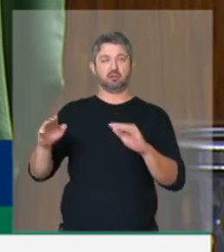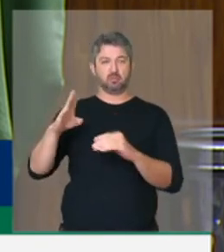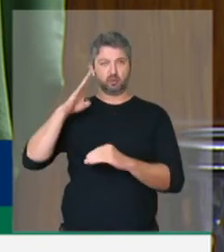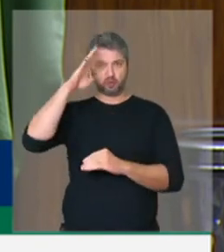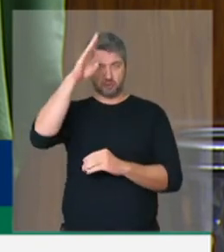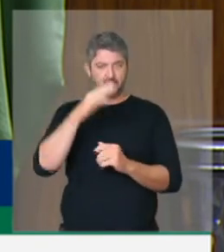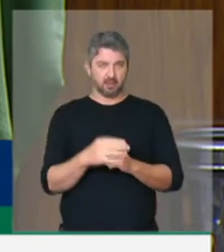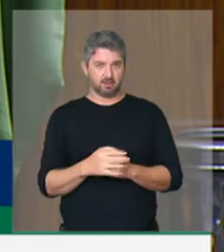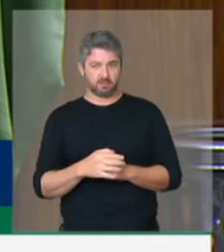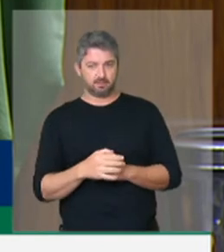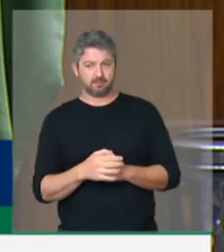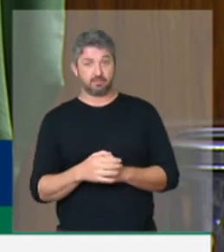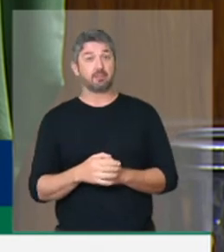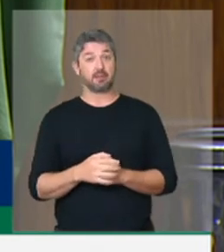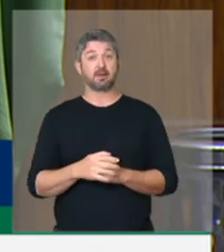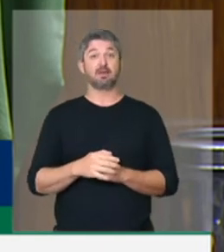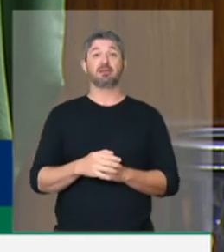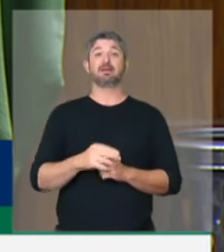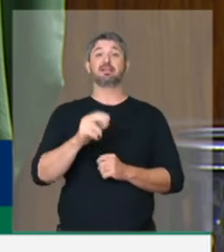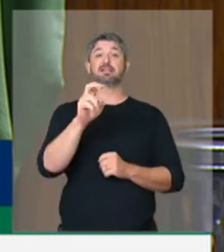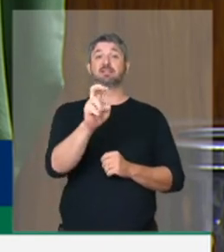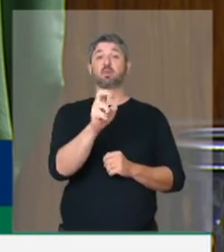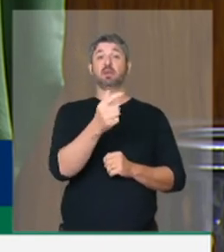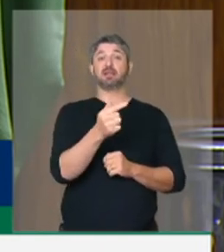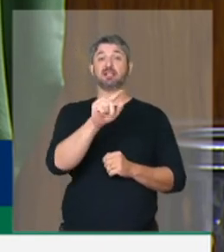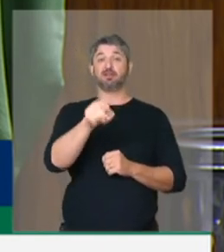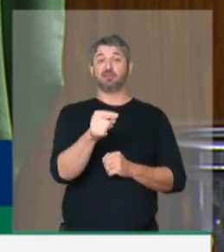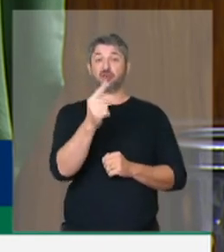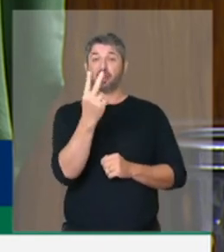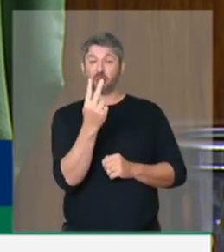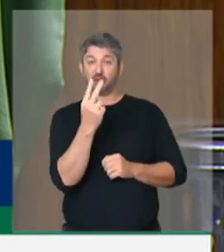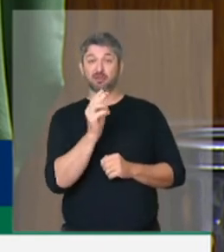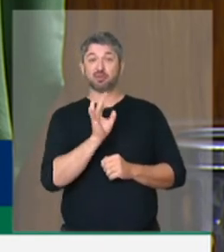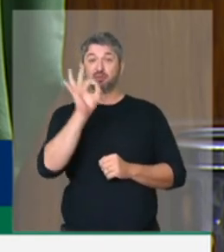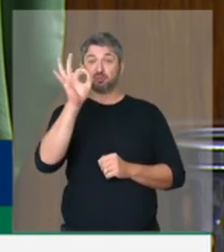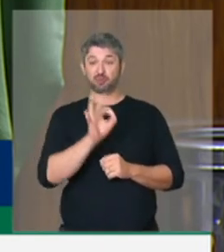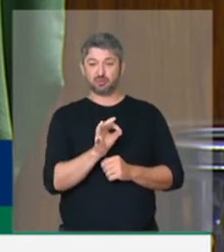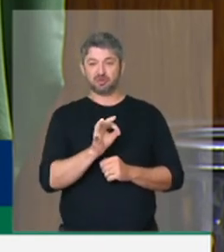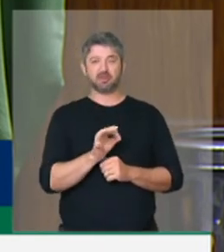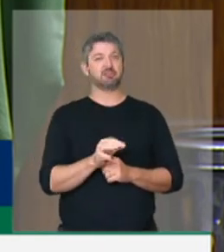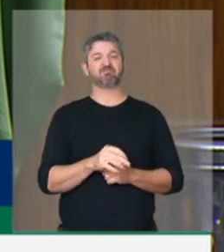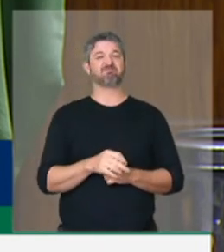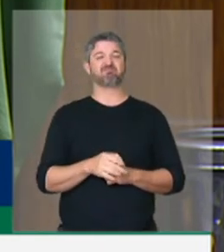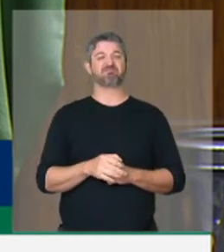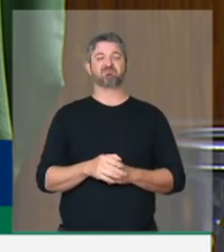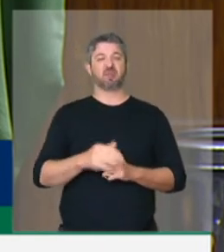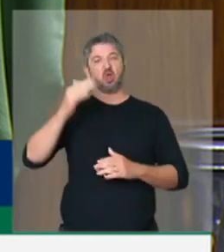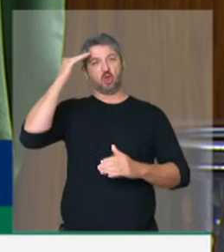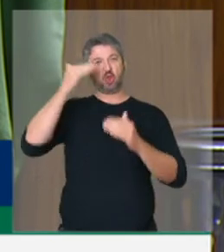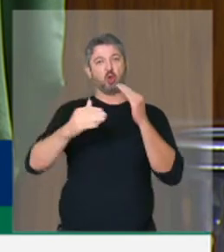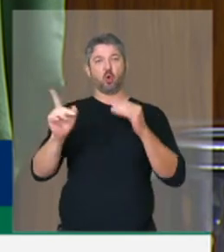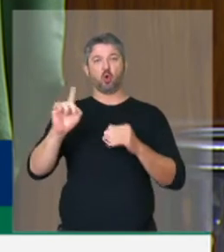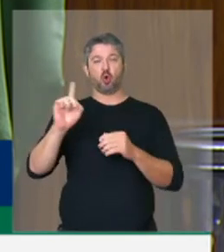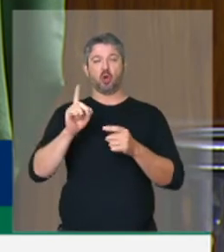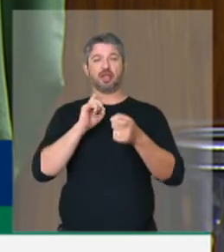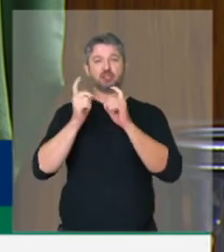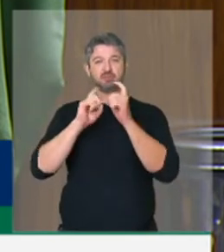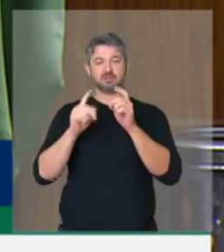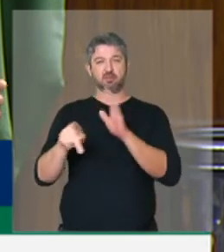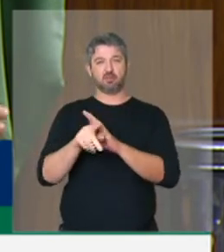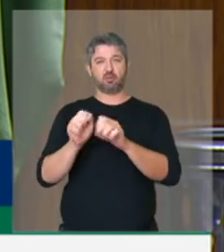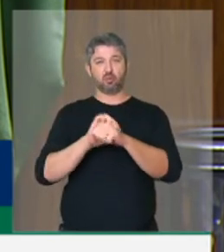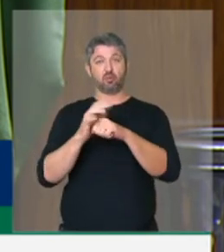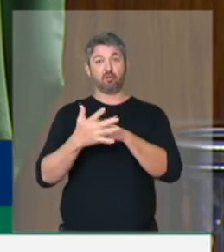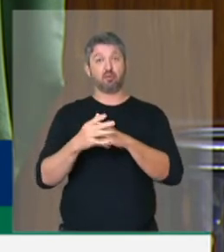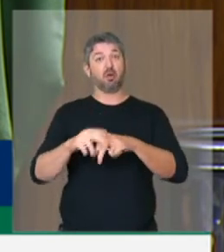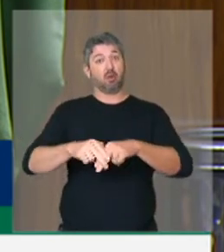E 57,2% desaprovam a gestão da pandemia. É por isso que o